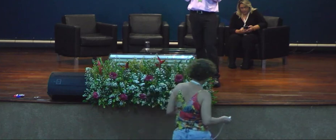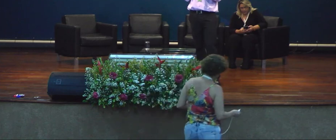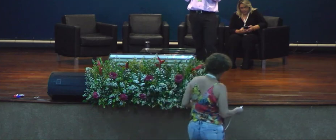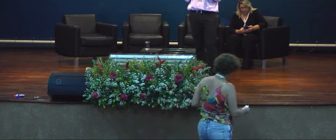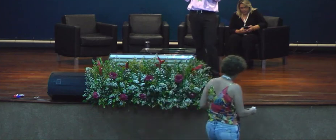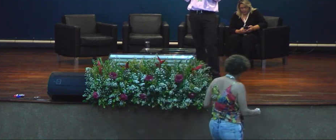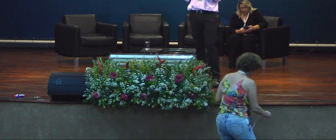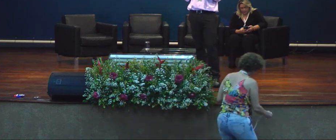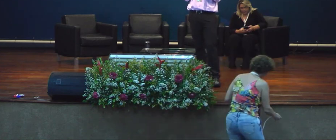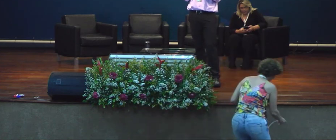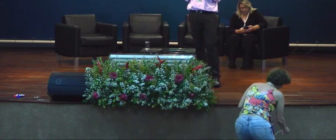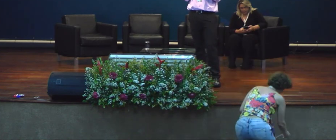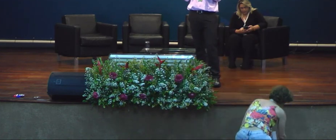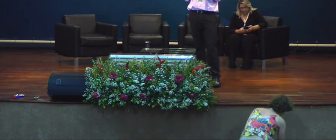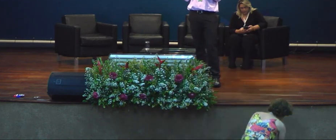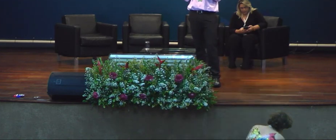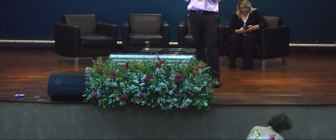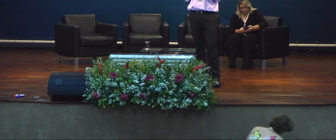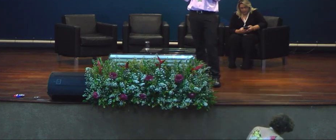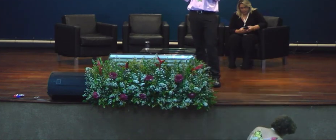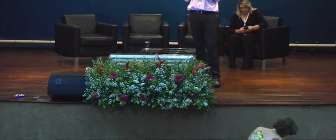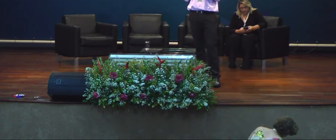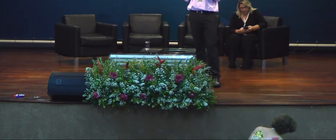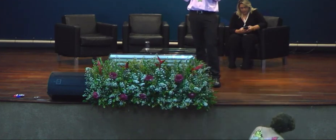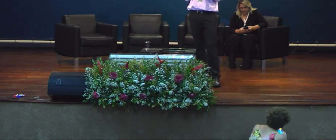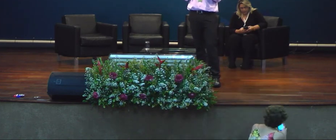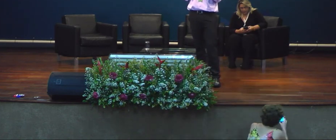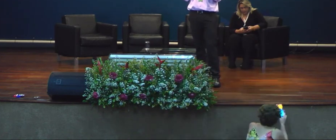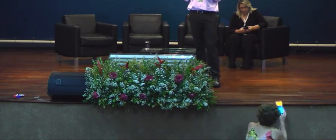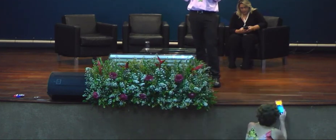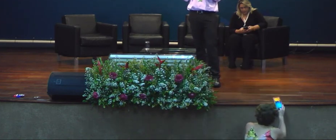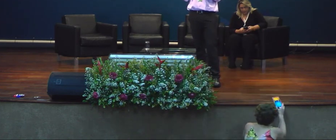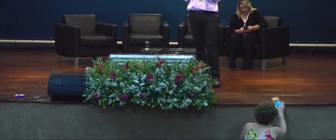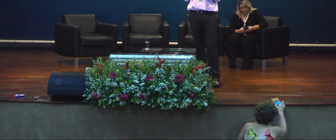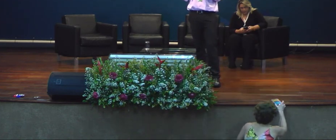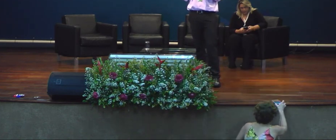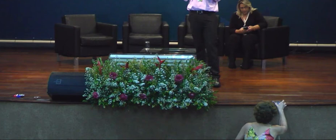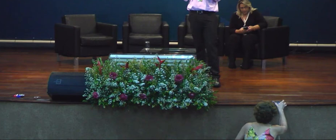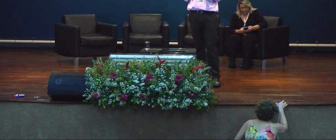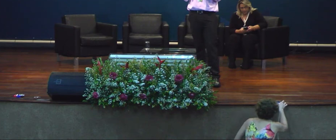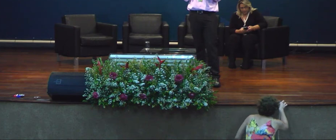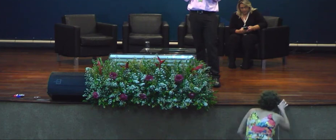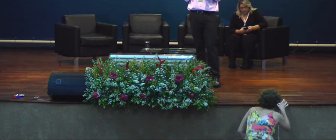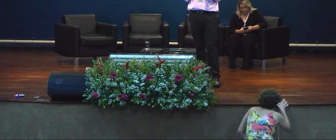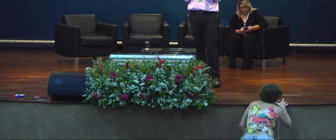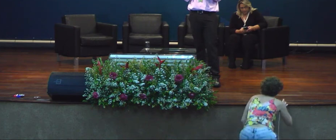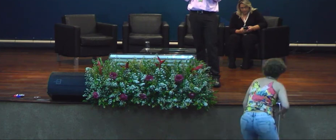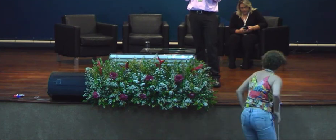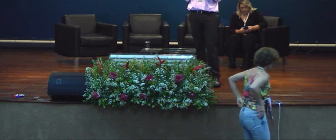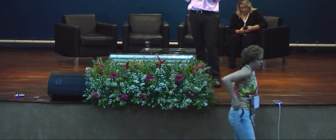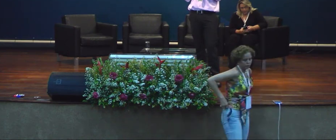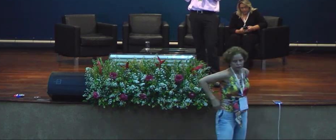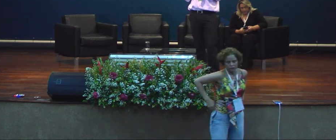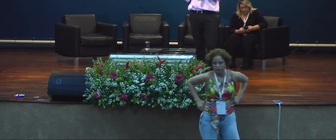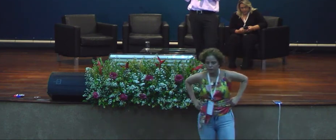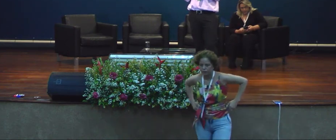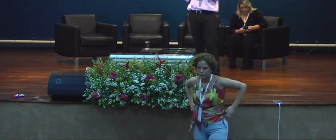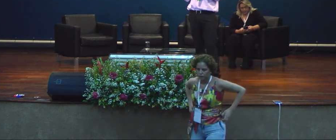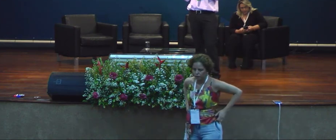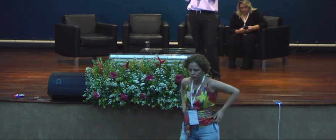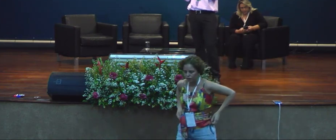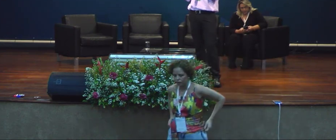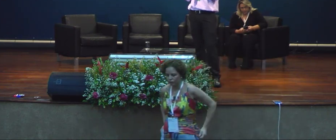processo de trabalho. Claro que no início dá trabalho. Não tenho dúvida disso, gente. Qualquer processo